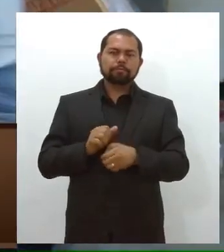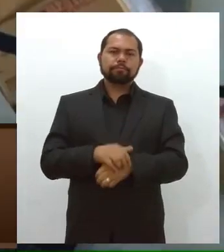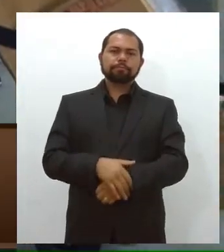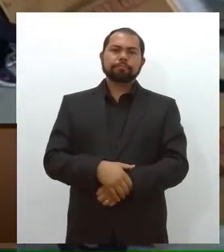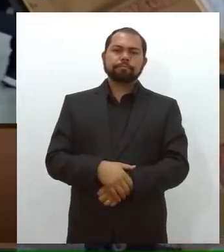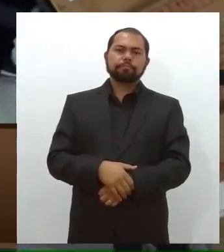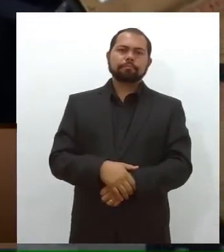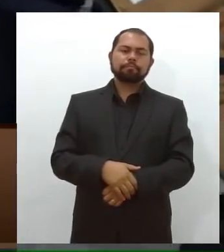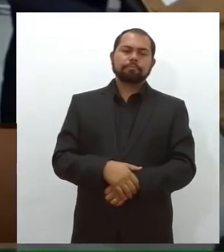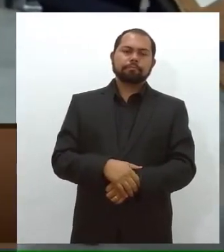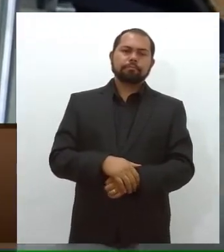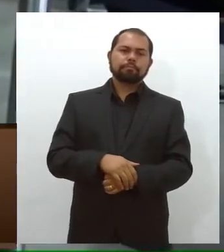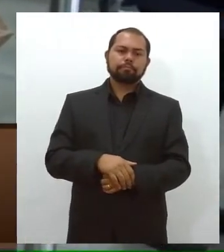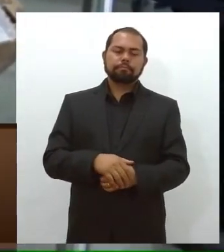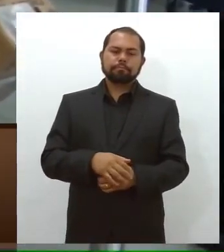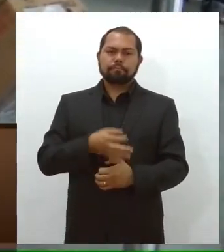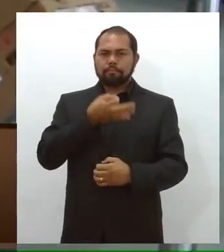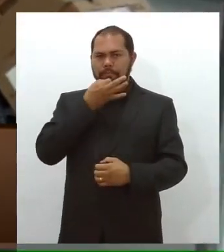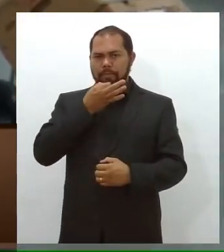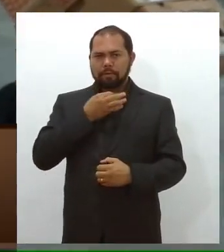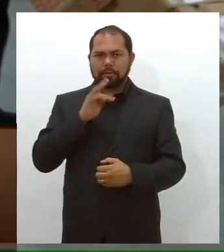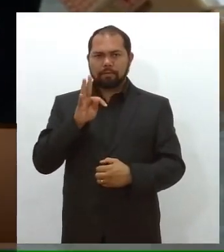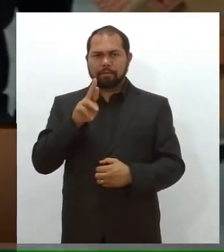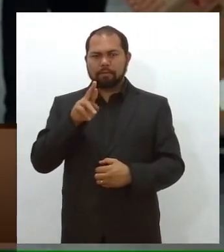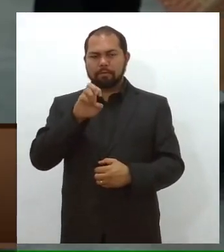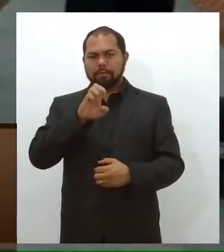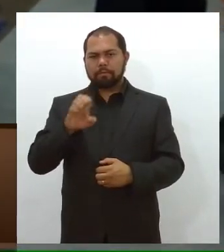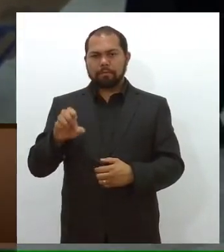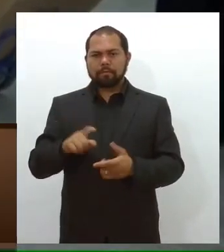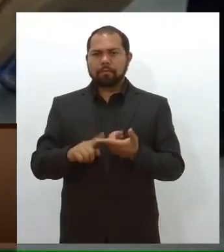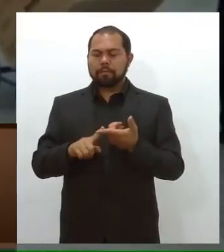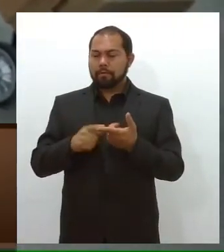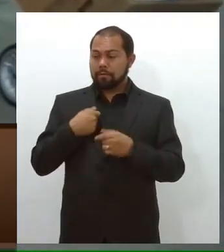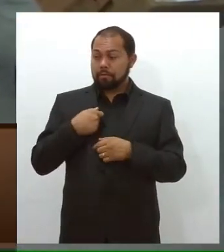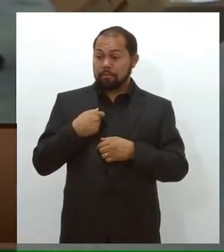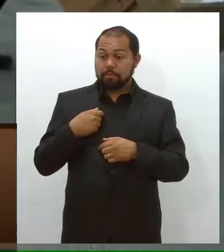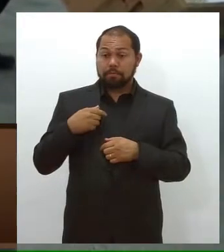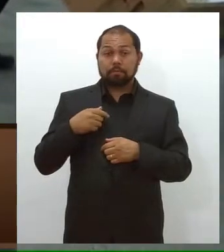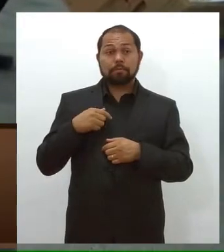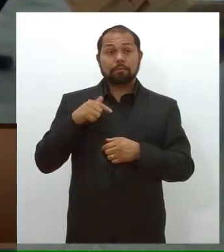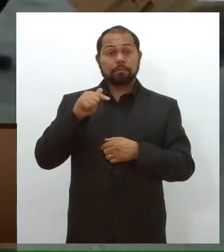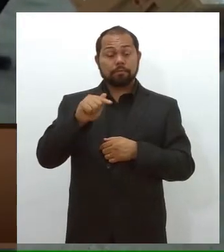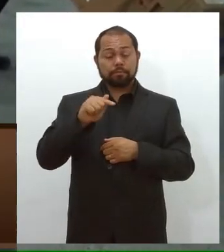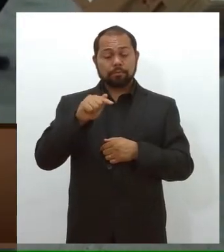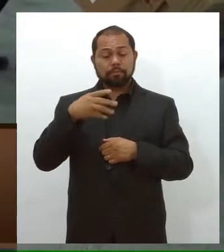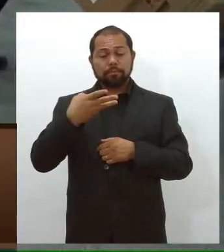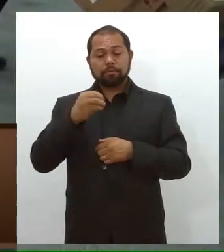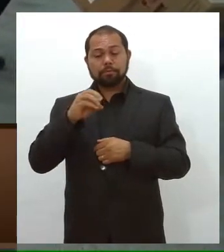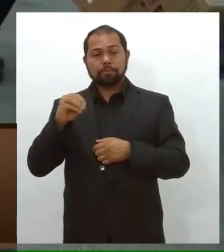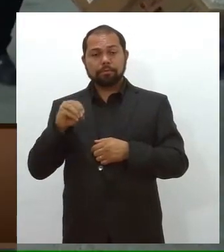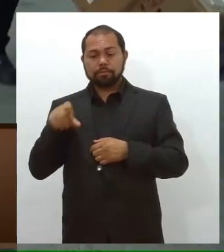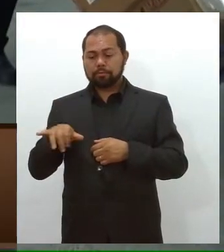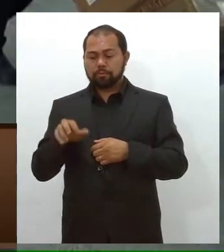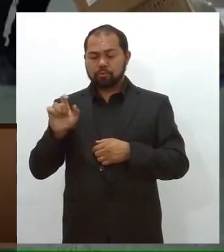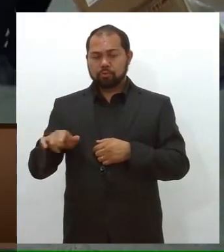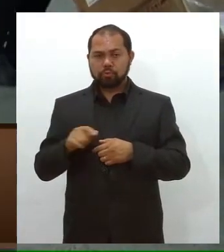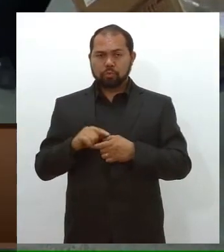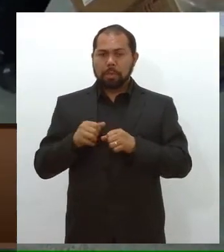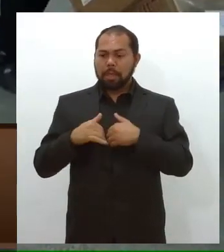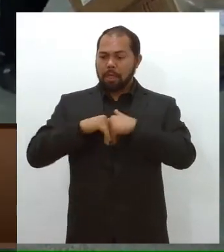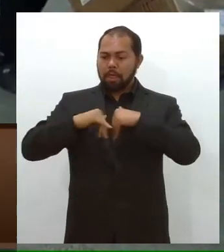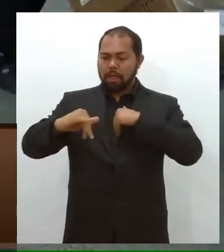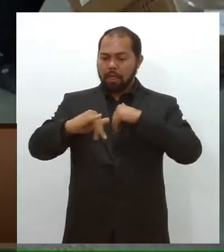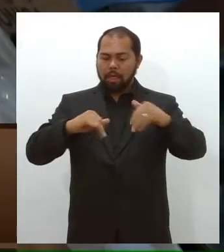Segundo informações do TRE, cerca de 7.400 urnas foram preparadas e separadas para as eleições